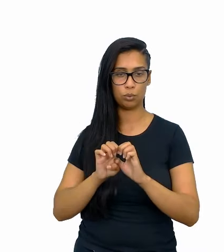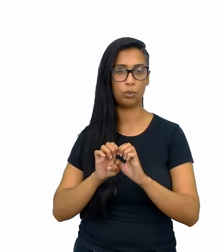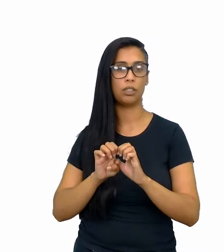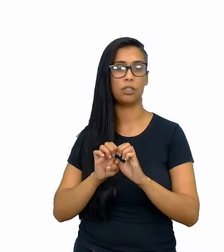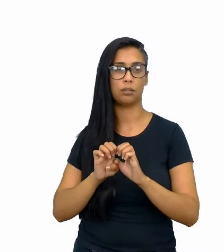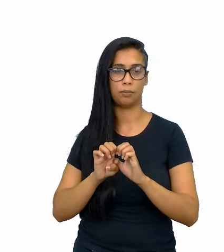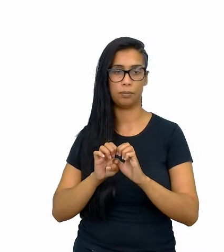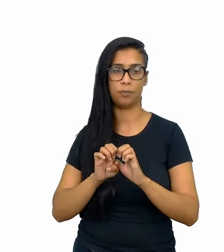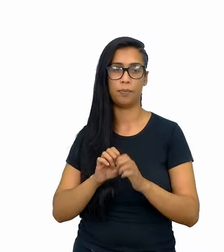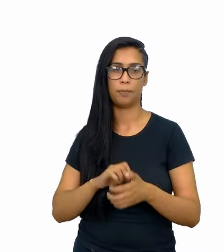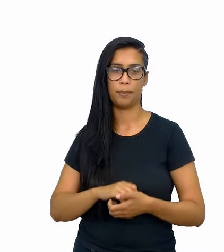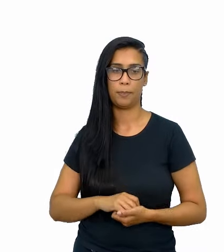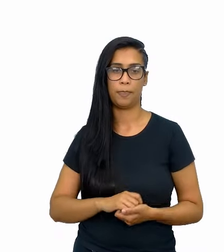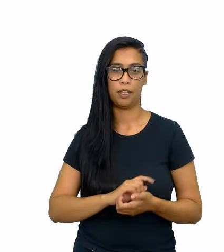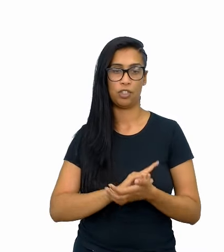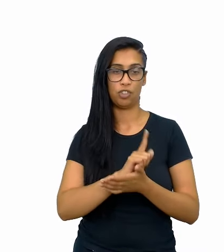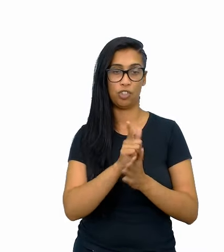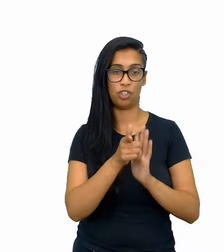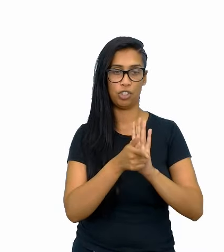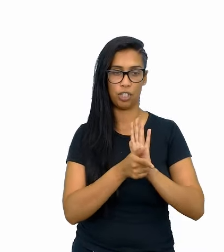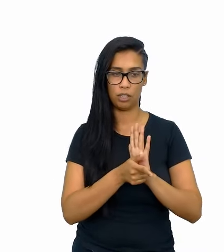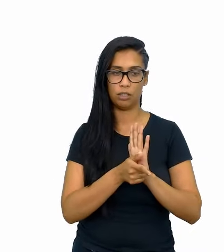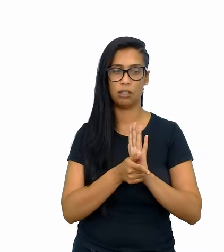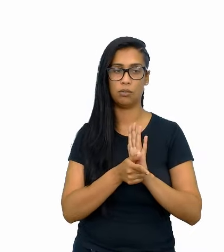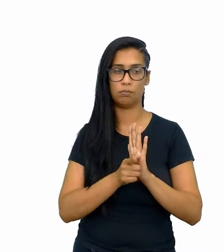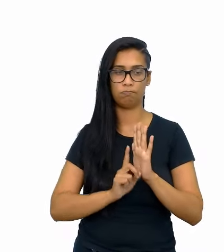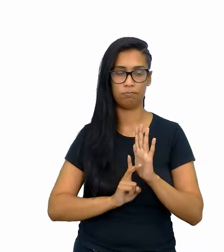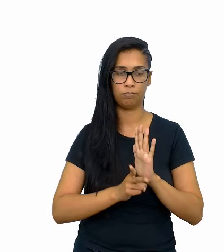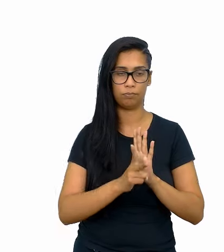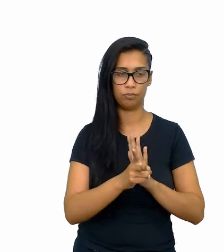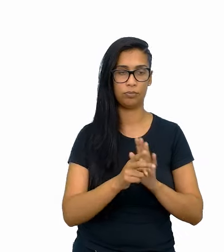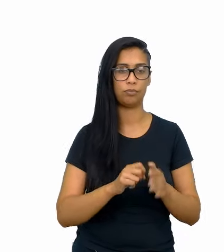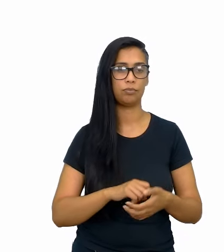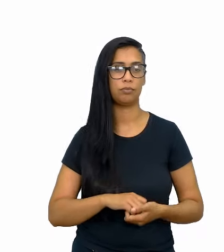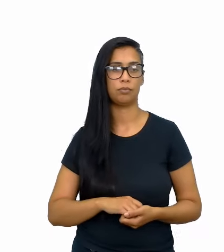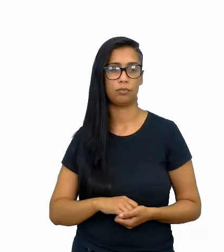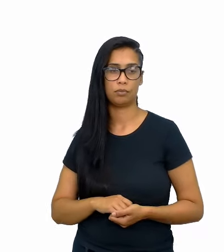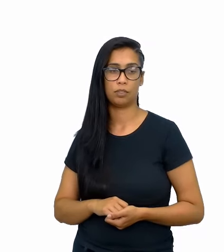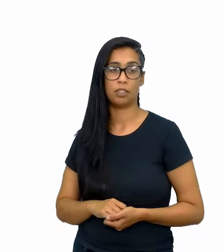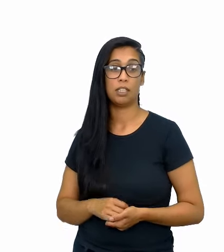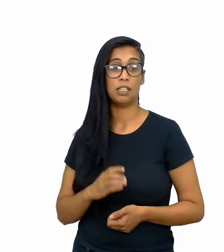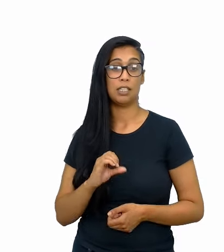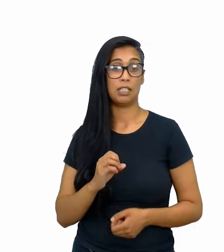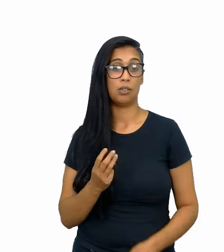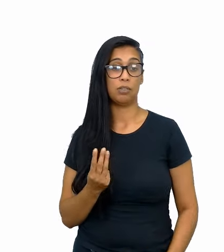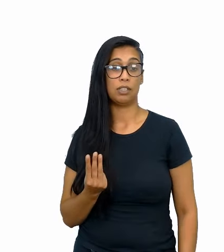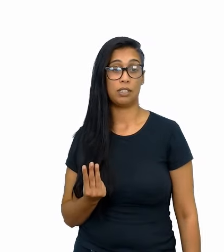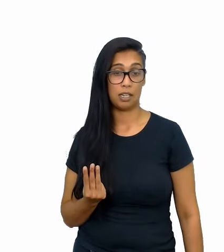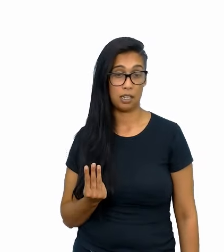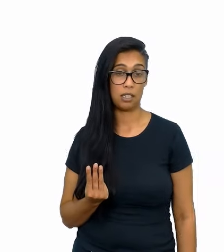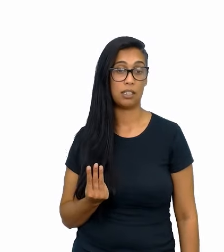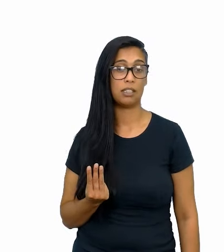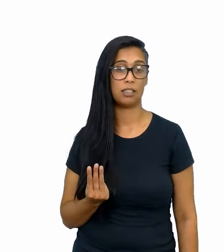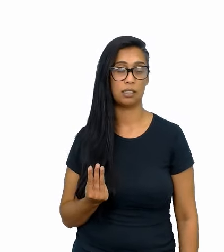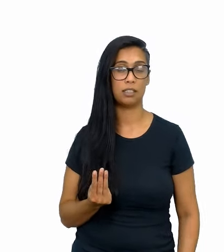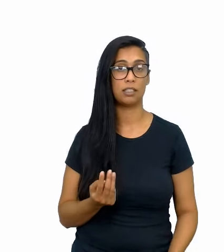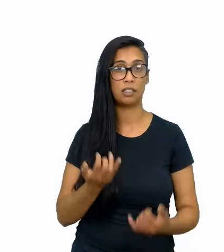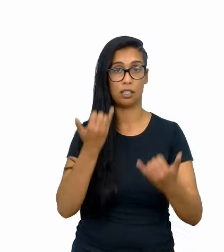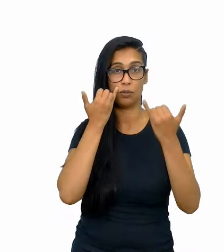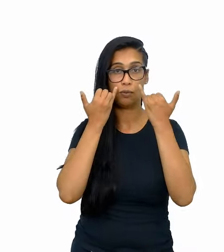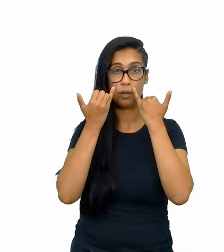A habilidade do primeiro ao quinto ano de língua portuguesa, 03, localizar informações